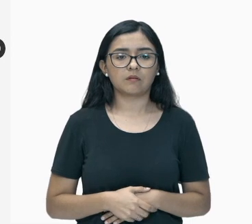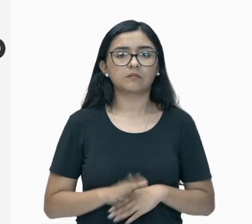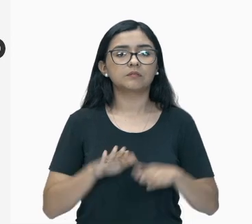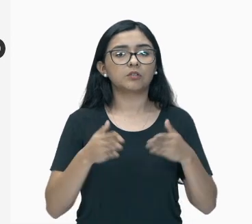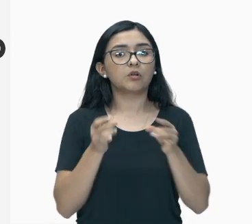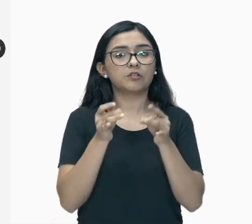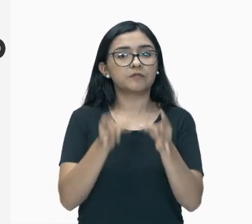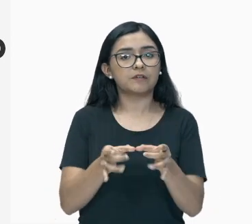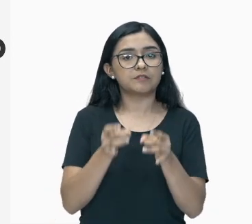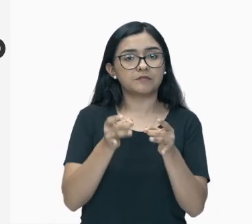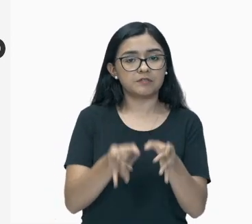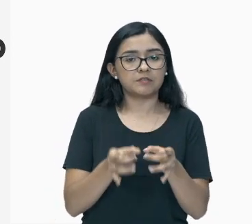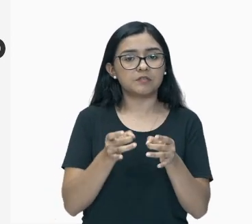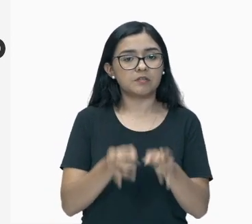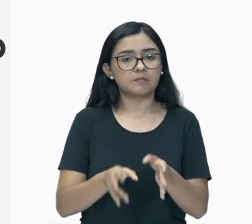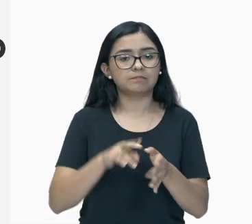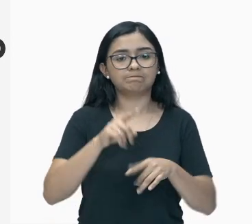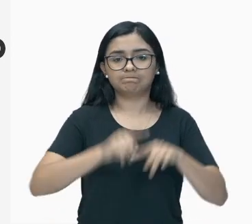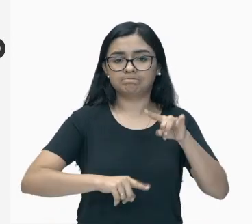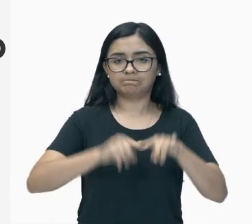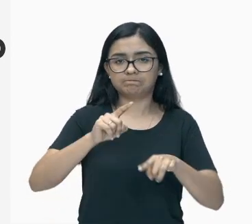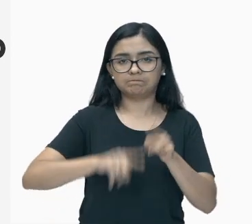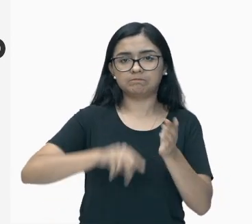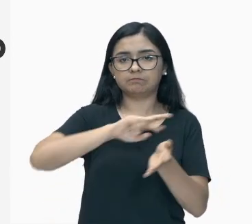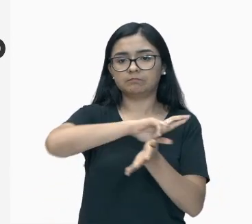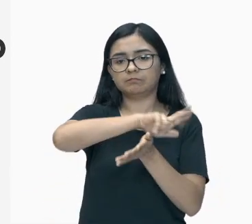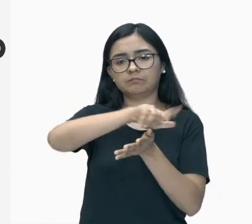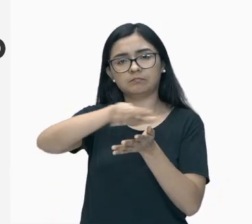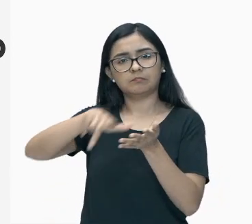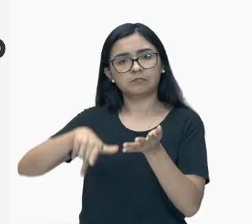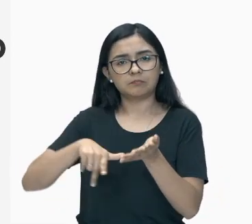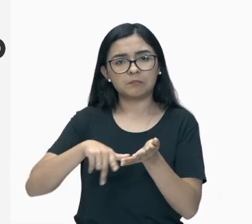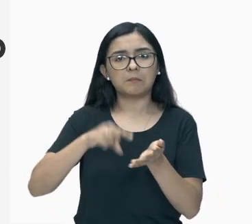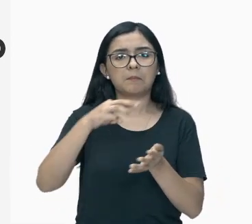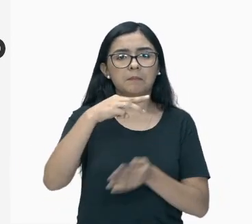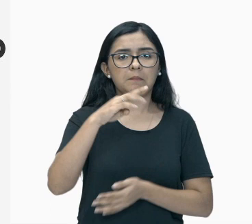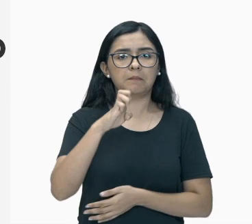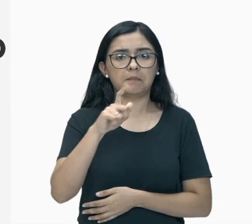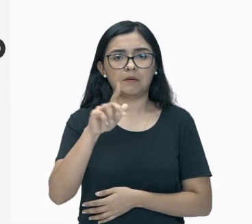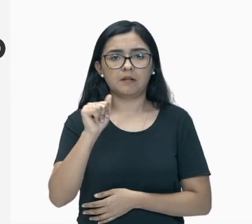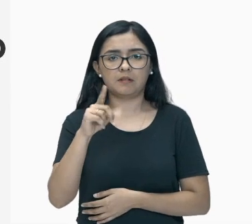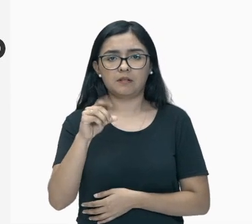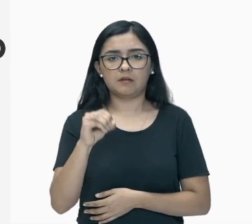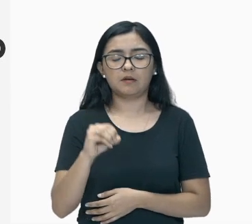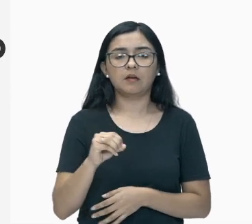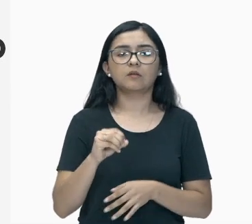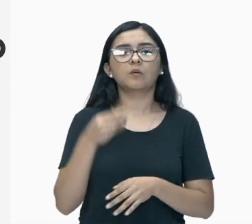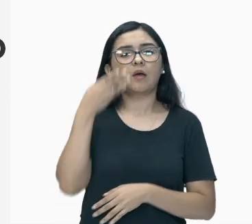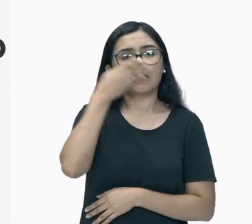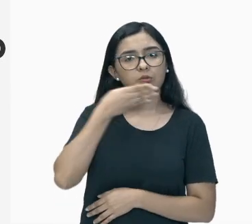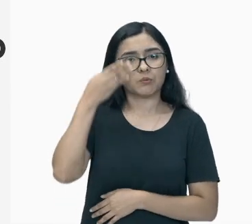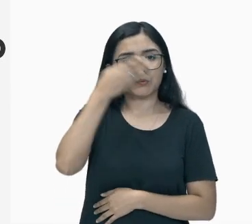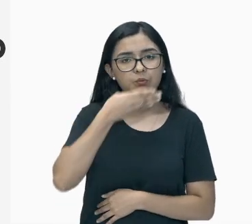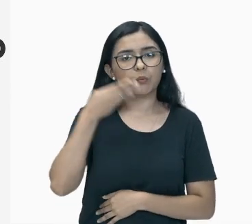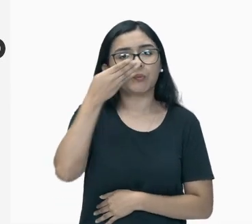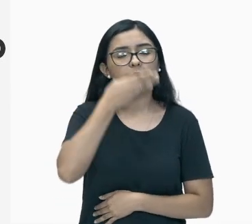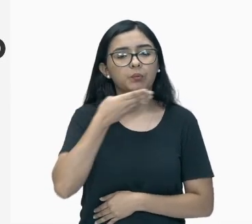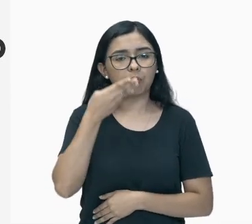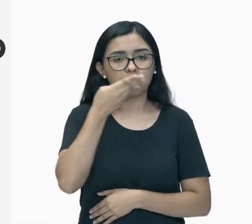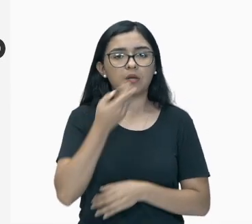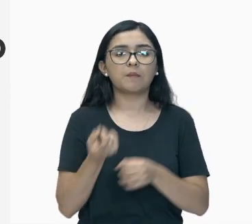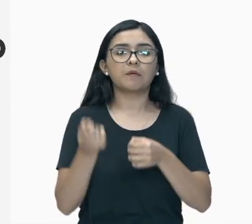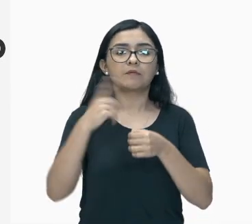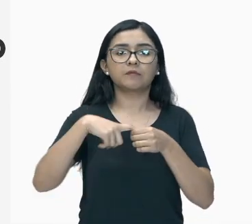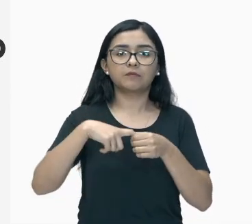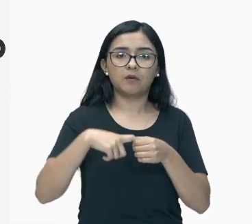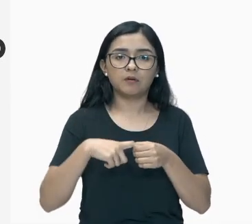comercializar com as Antilhas, vão comprar melado ali nas Antilhas, o açúcar, volta para a